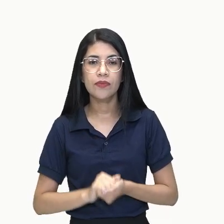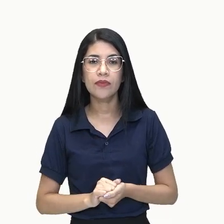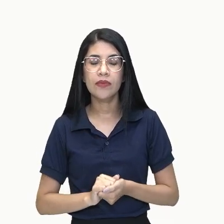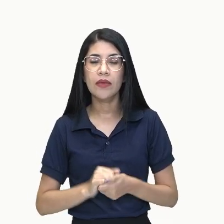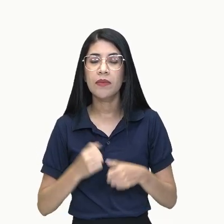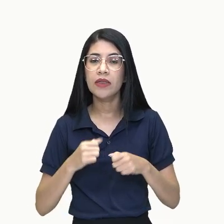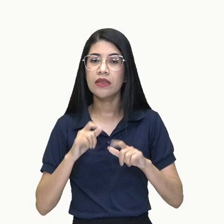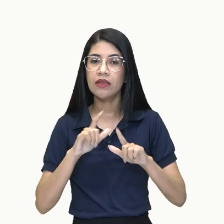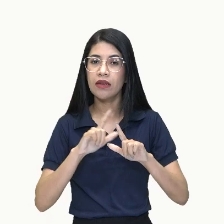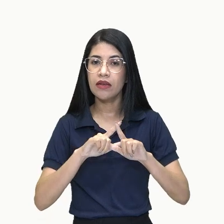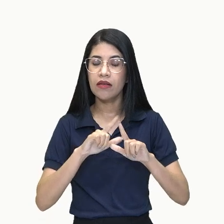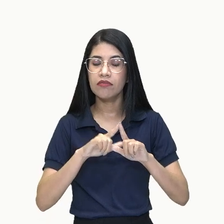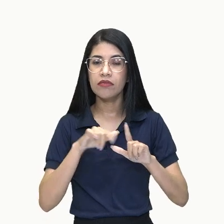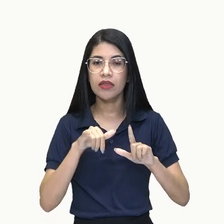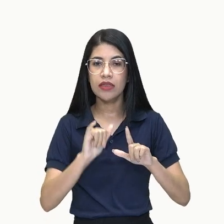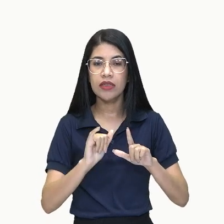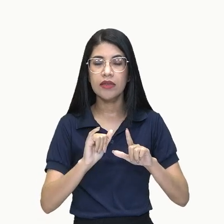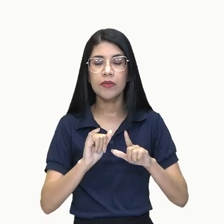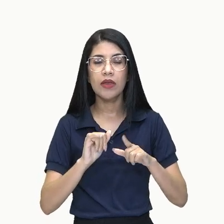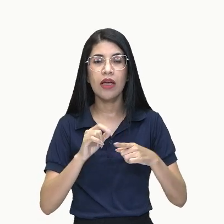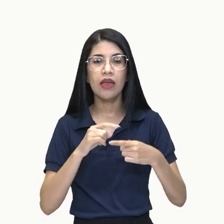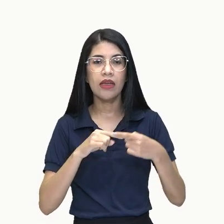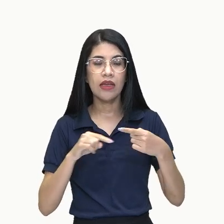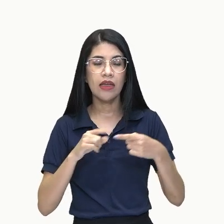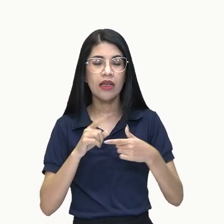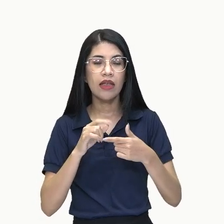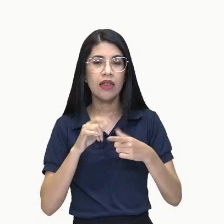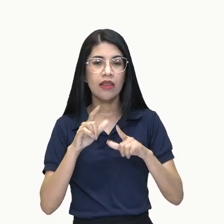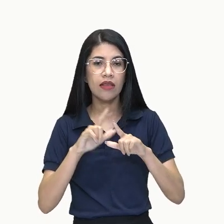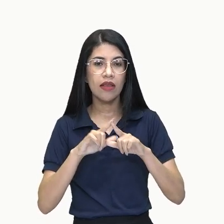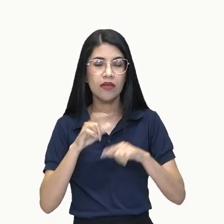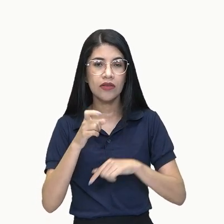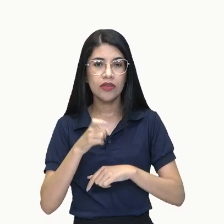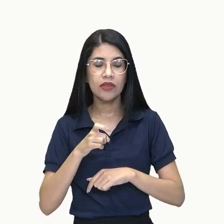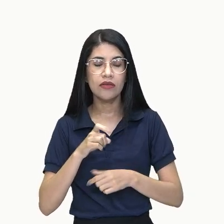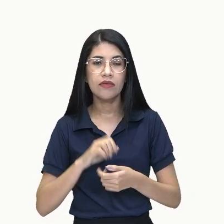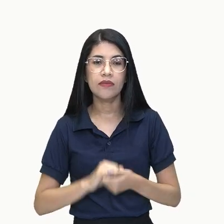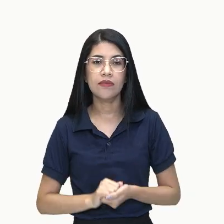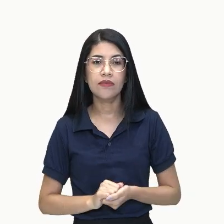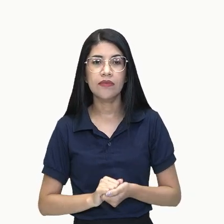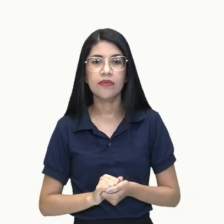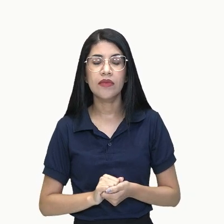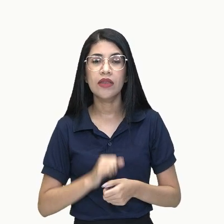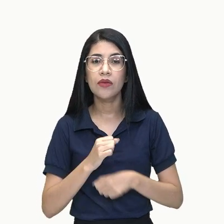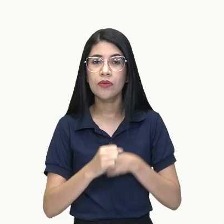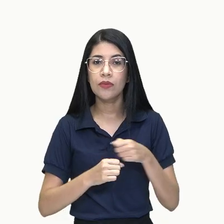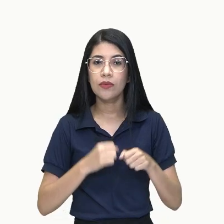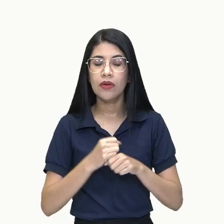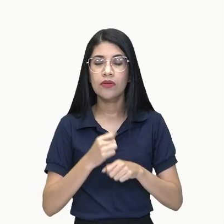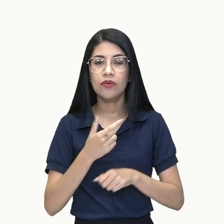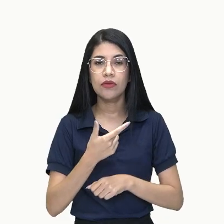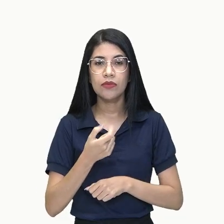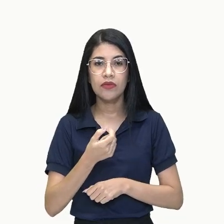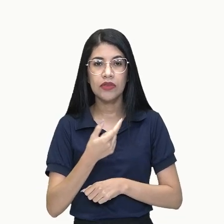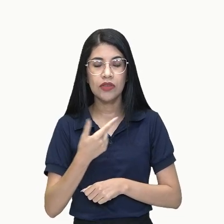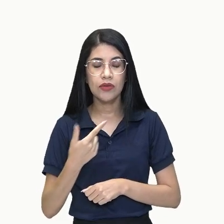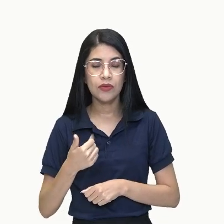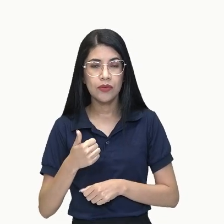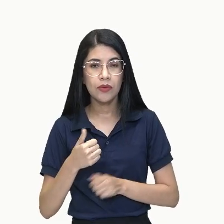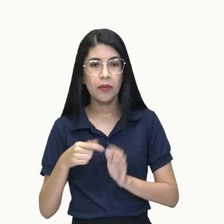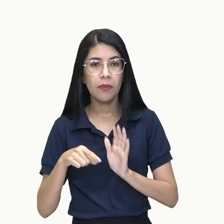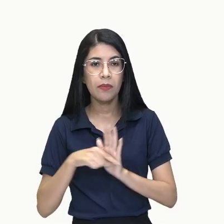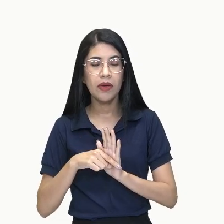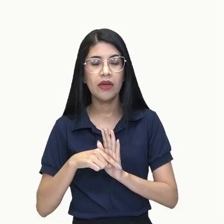que é f de x2 menos f de x1, na verdade é o desmatamento no ano de 2021 menos o desmatamento do